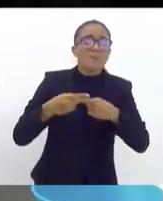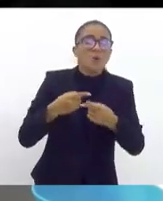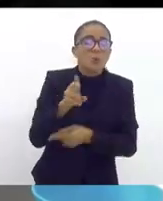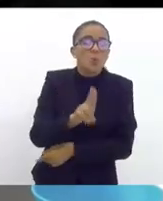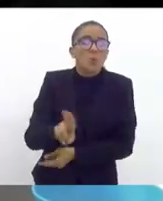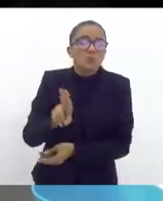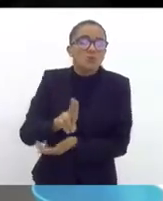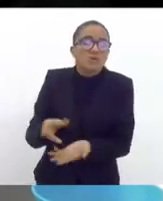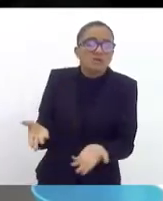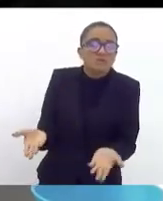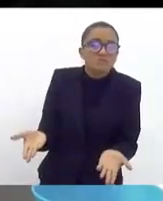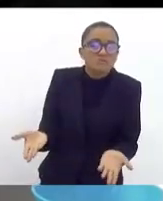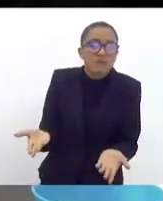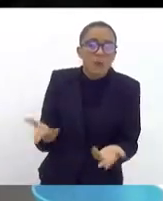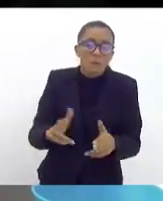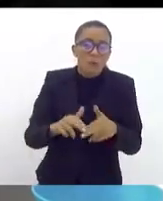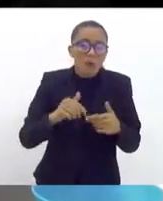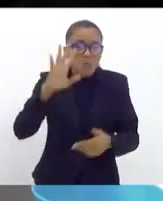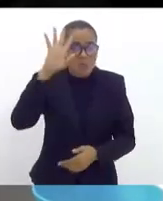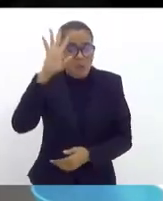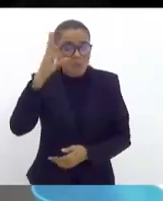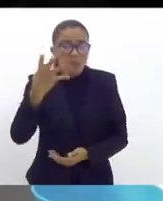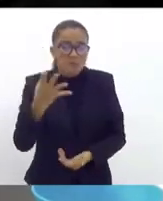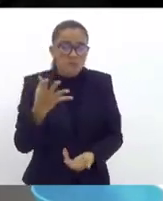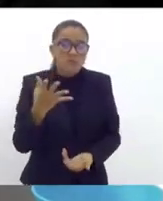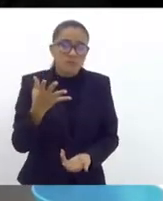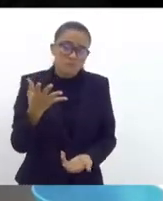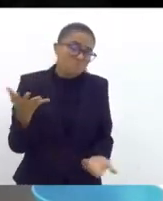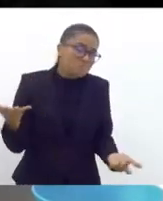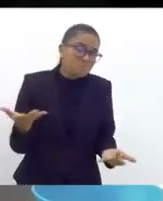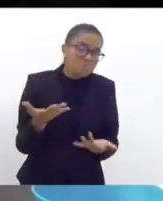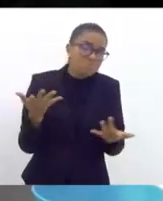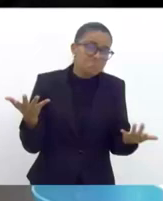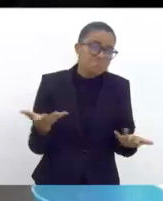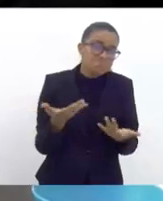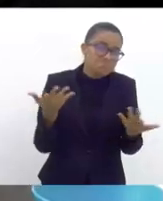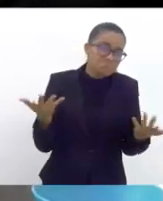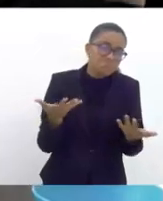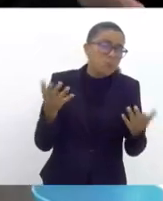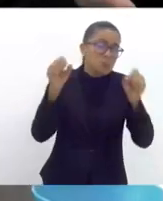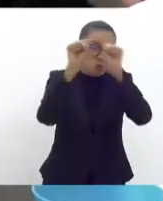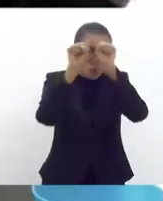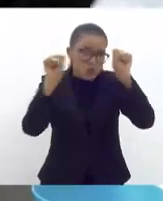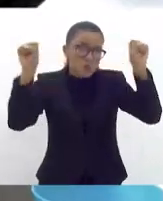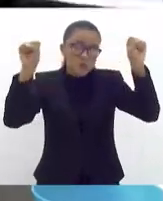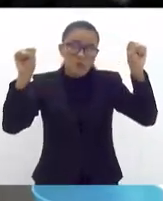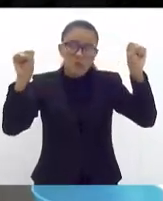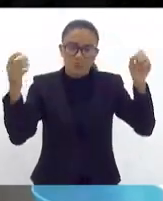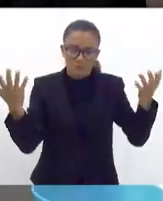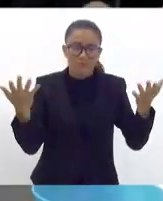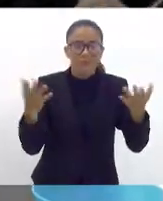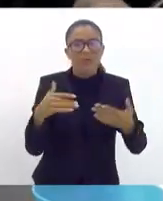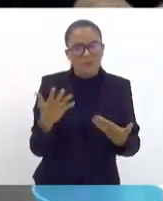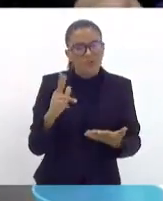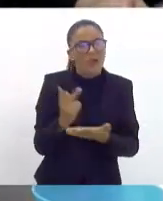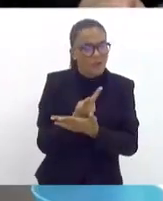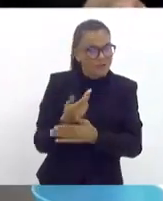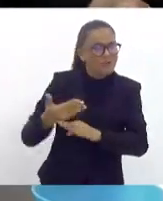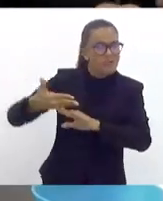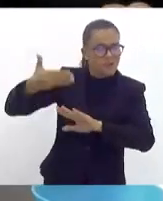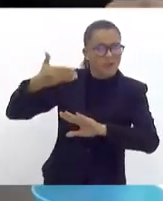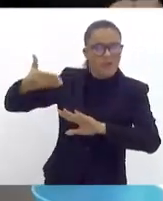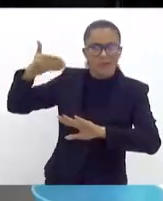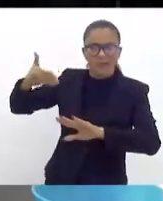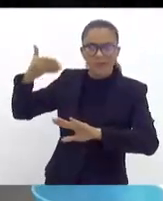utilizado por uma decisão de de Supremo Tribunal isso já aconteceu aqui outras vezes